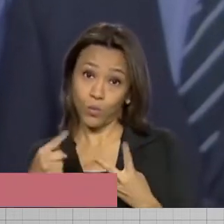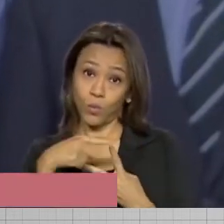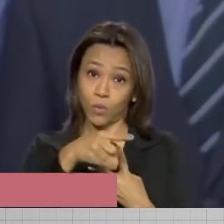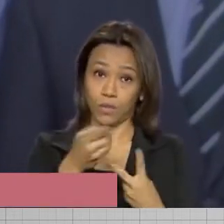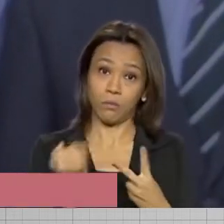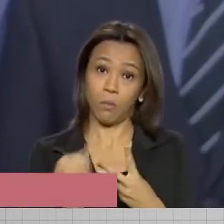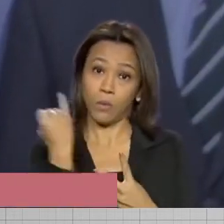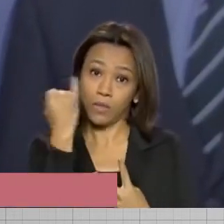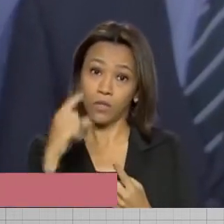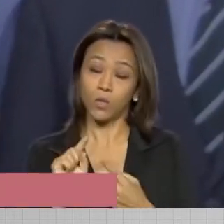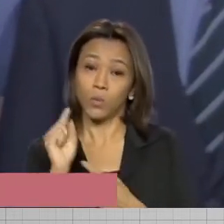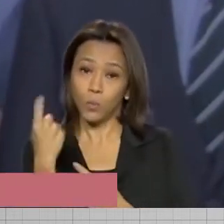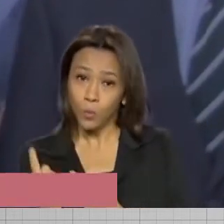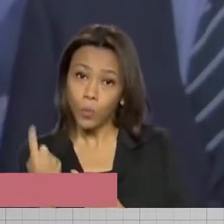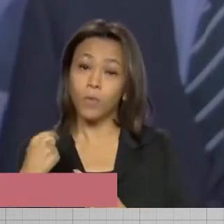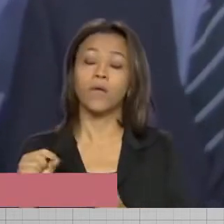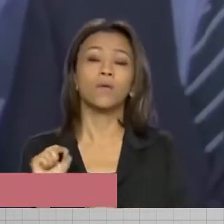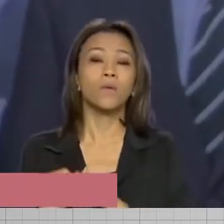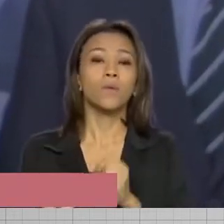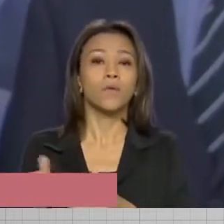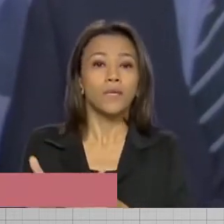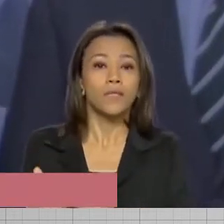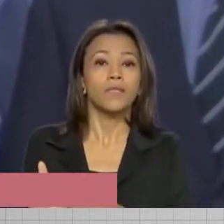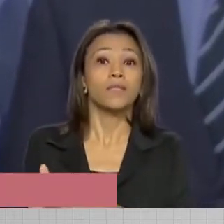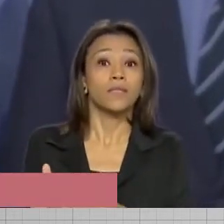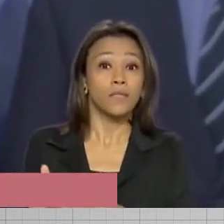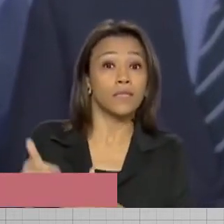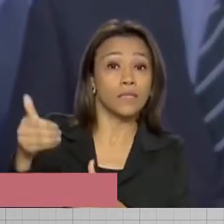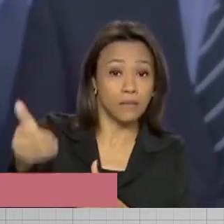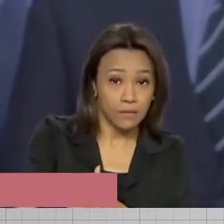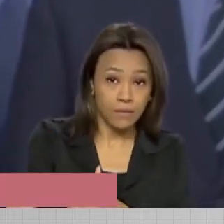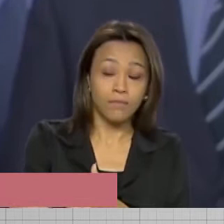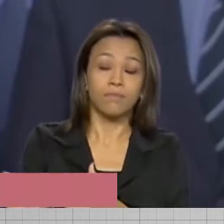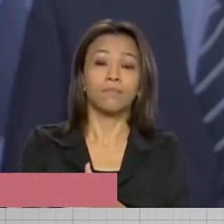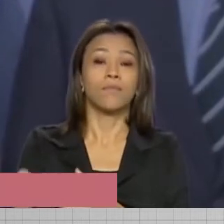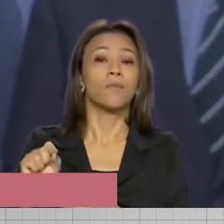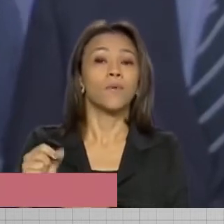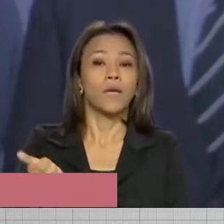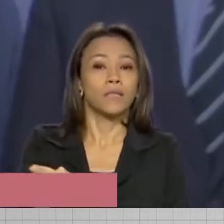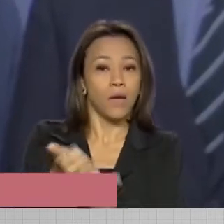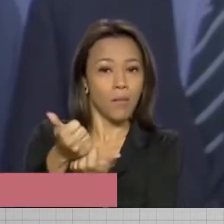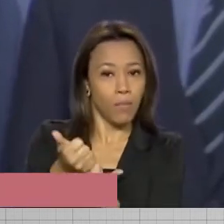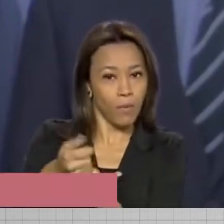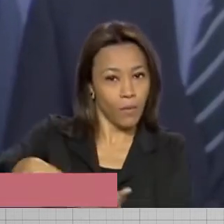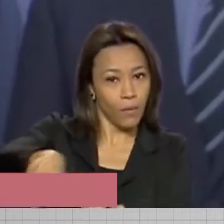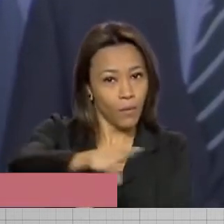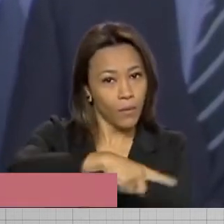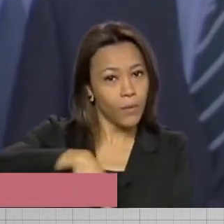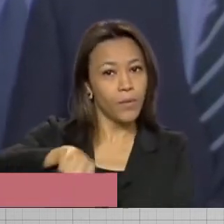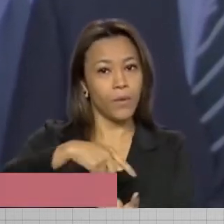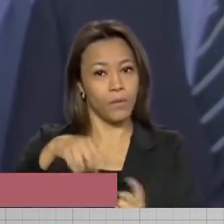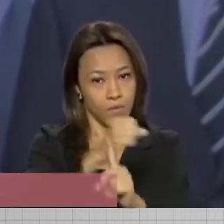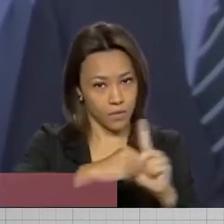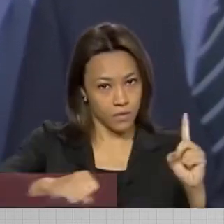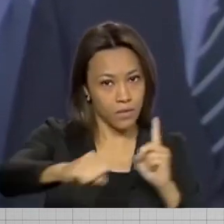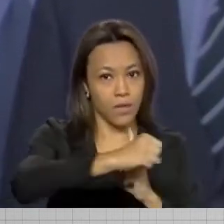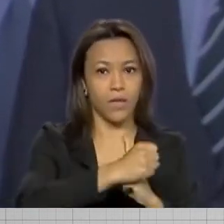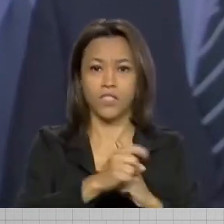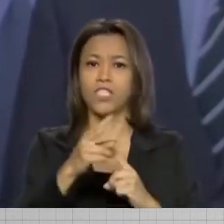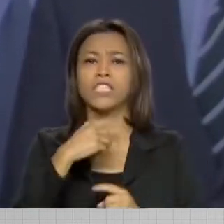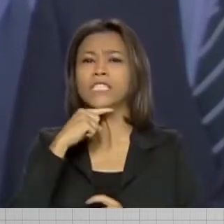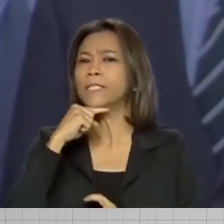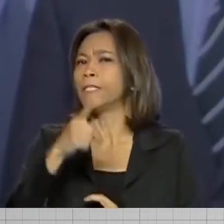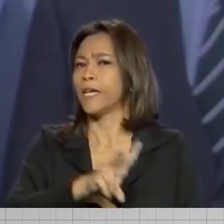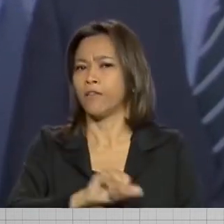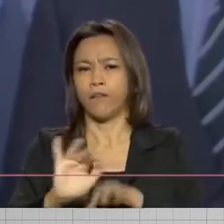Os servidores atuais não serão atingidos com as mudanças, apenas os futuros concursados.